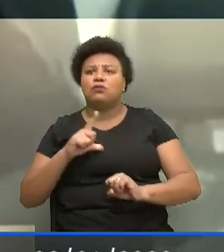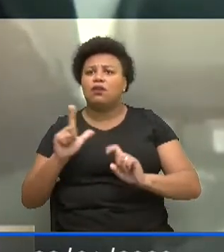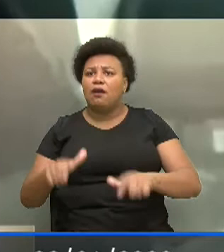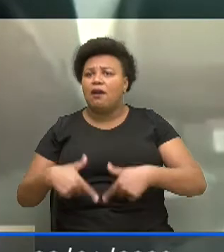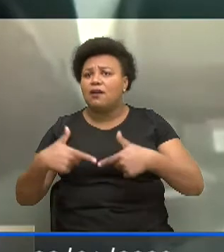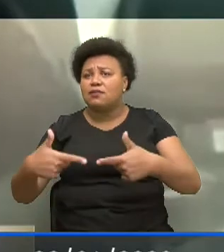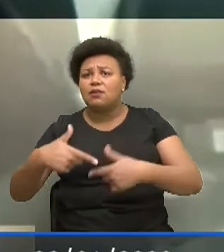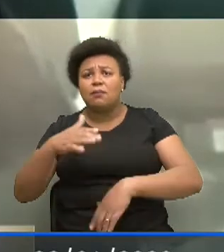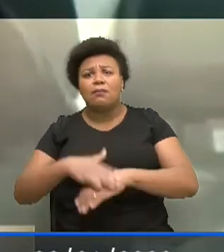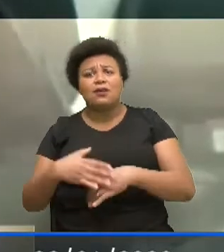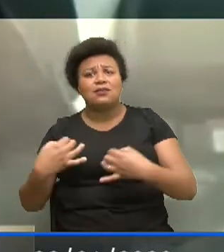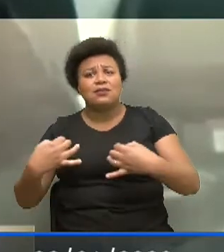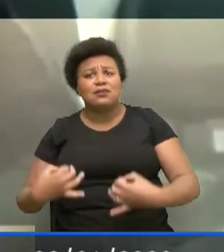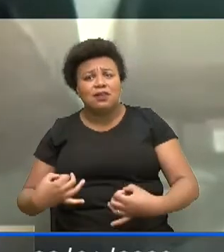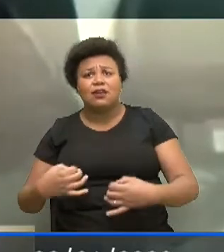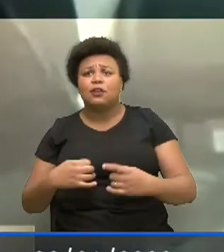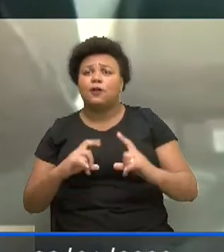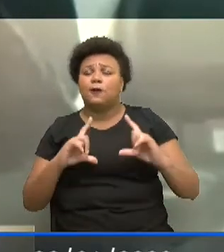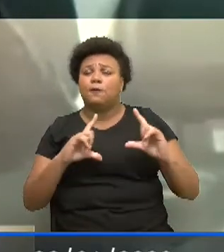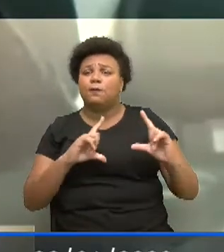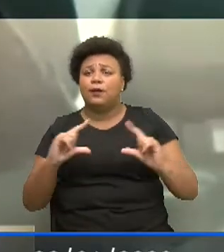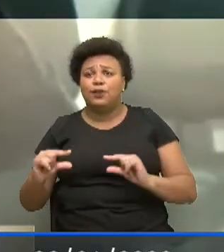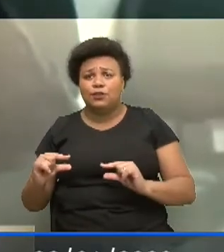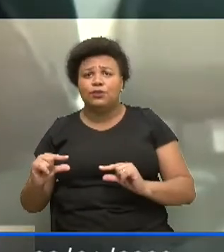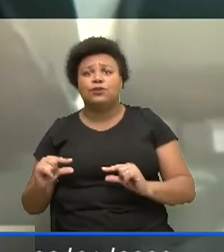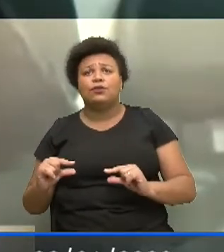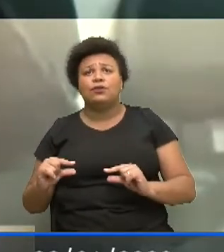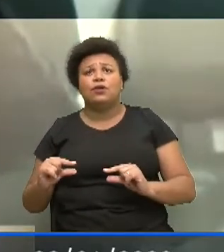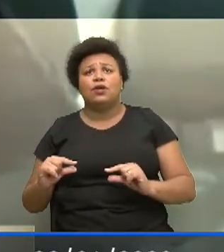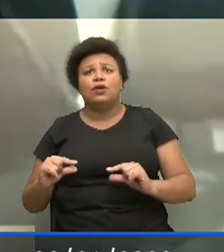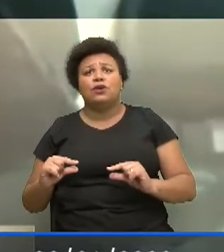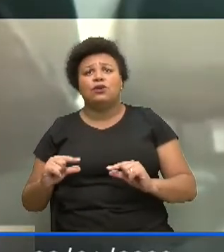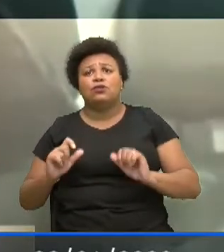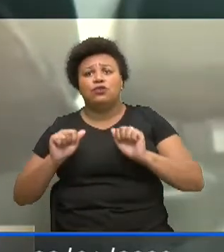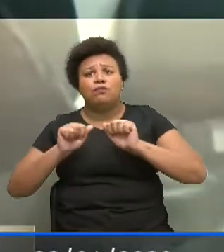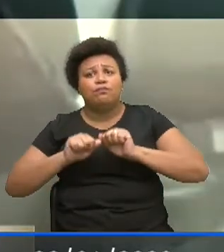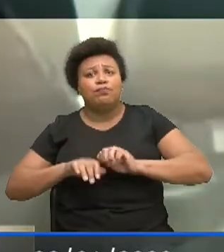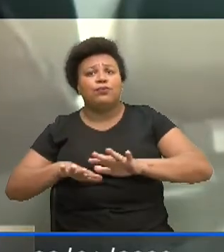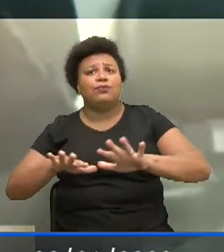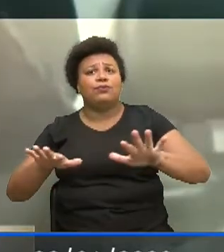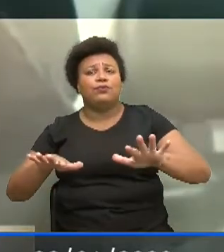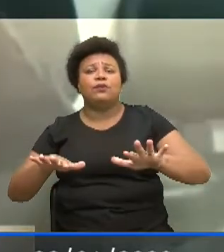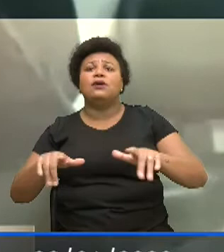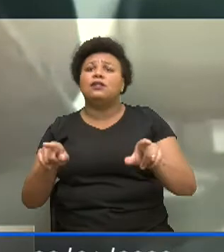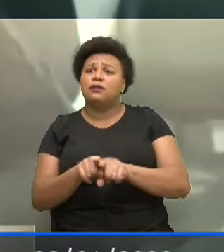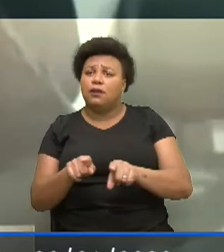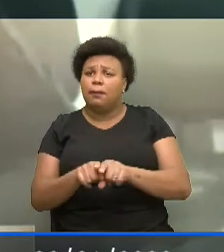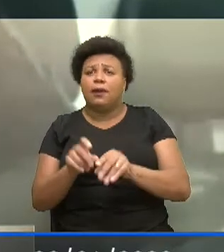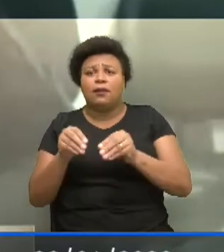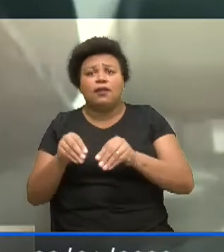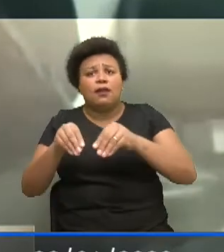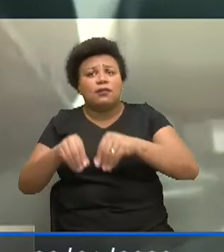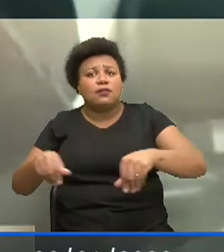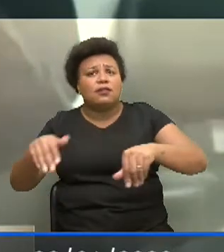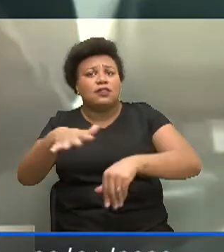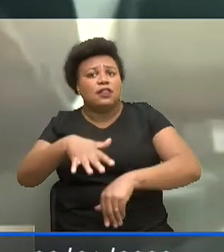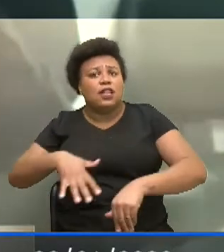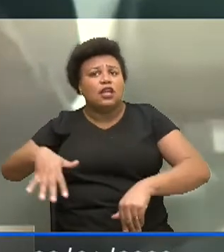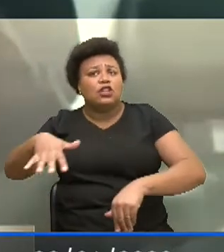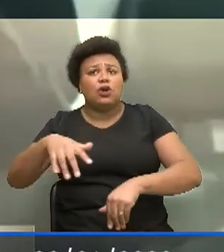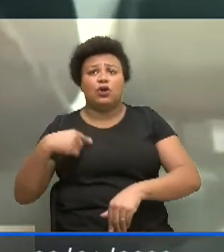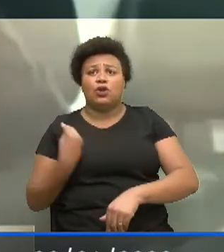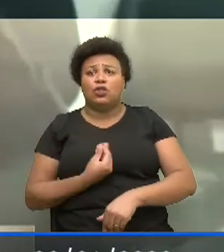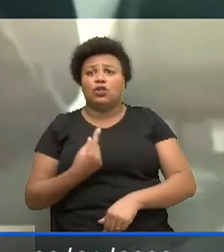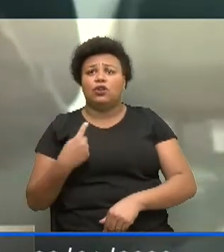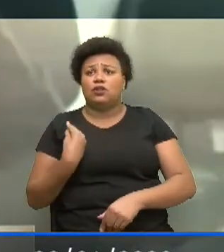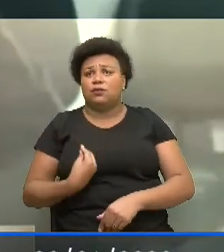mais eficiente para reduzir o potencial de disseminação, inclusive naquele território, que é o que a gente está vivenciando